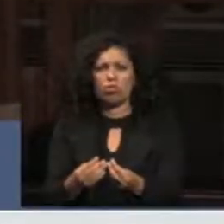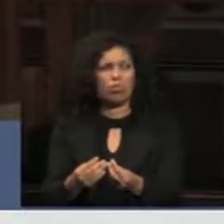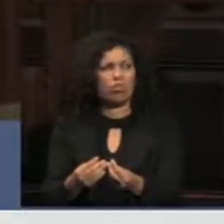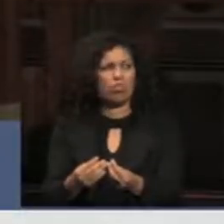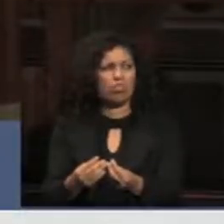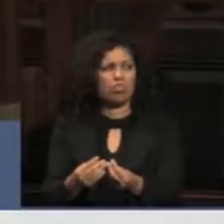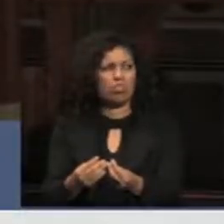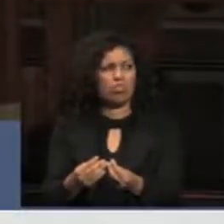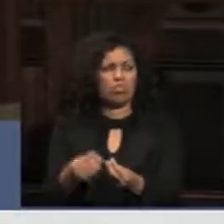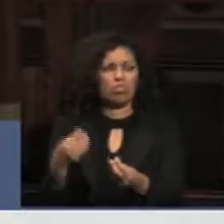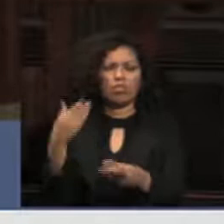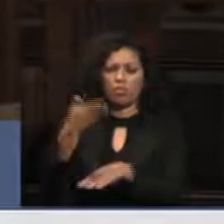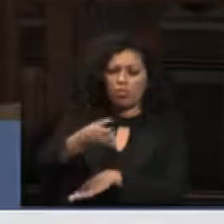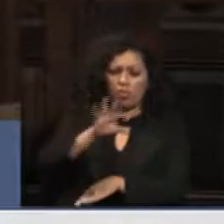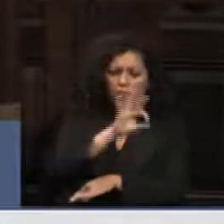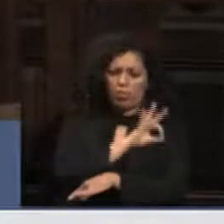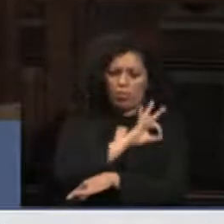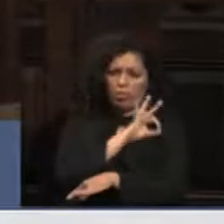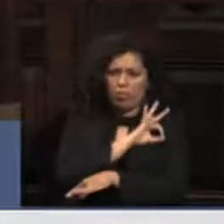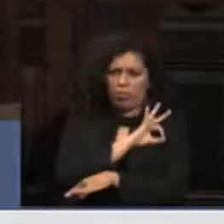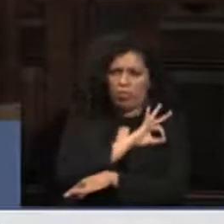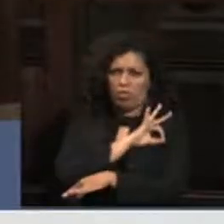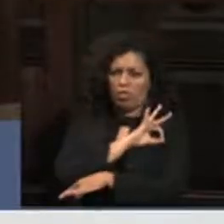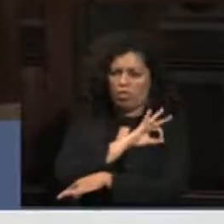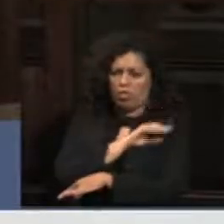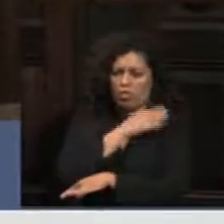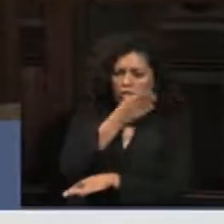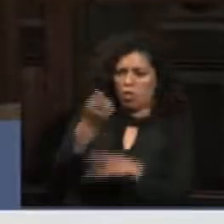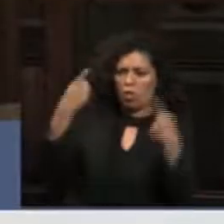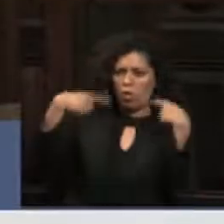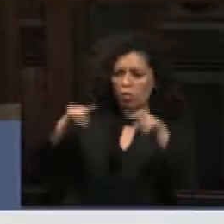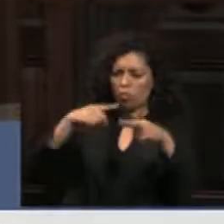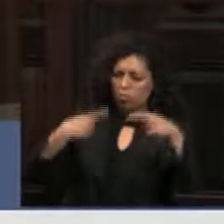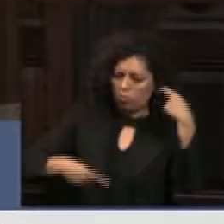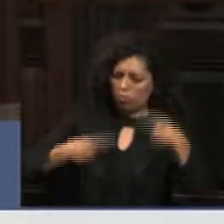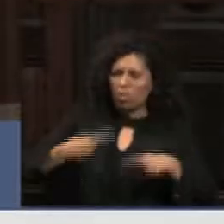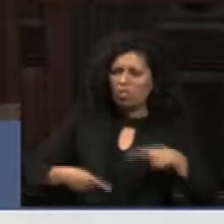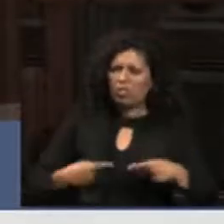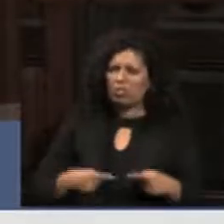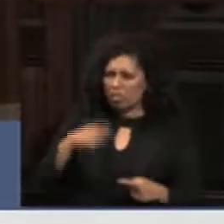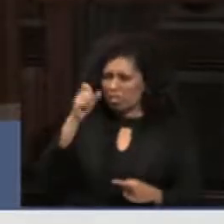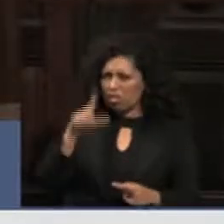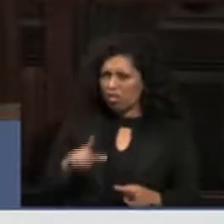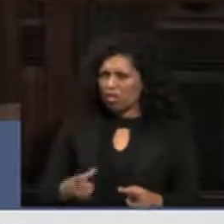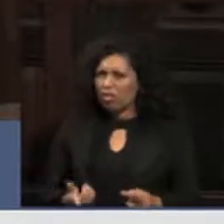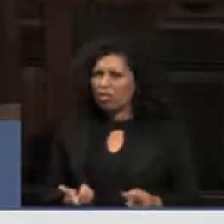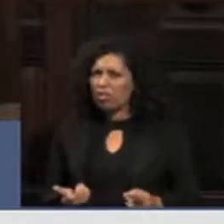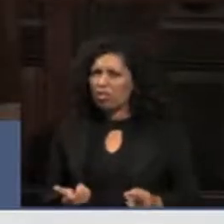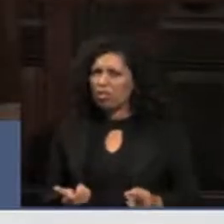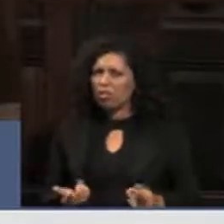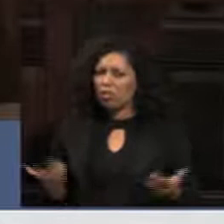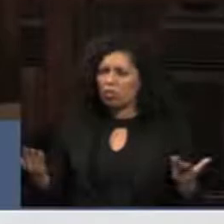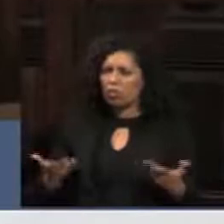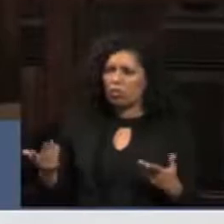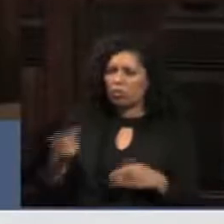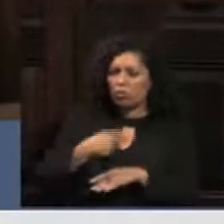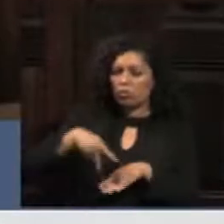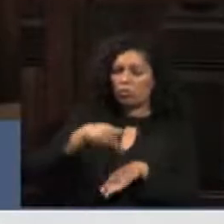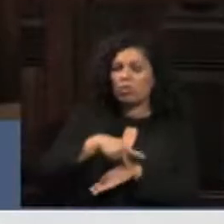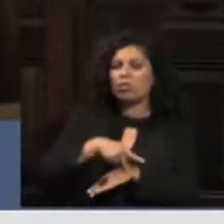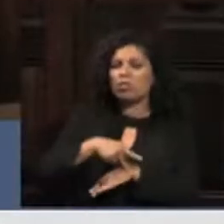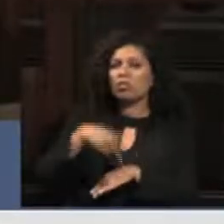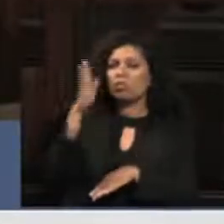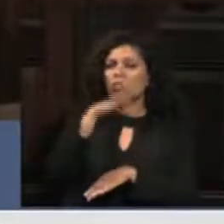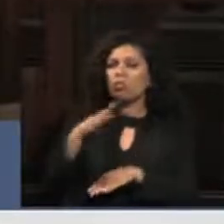Vai colocar a polícia para agredir seus adversários políticos? É isso que nós estamos enfrentando no Brasil.